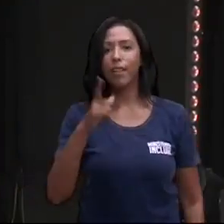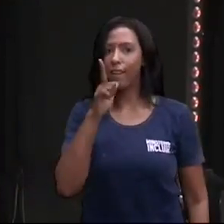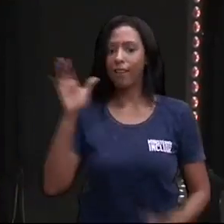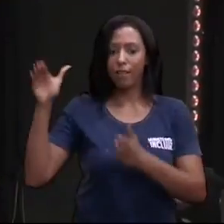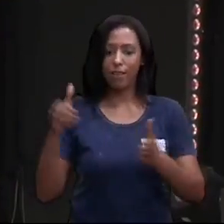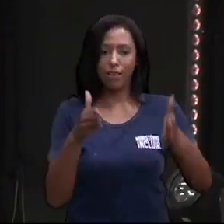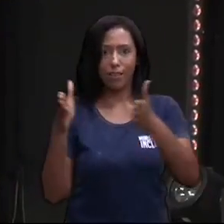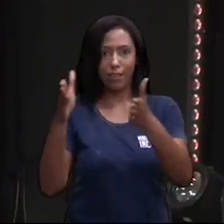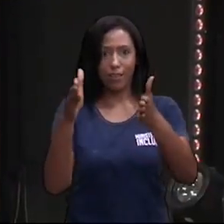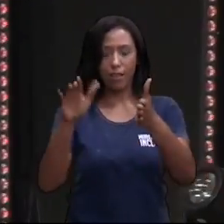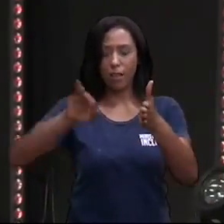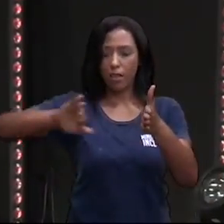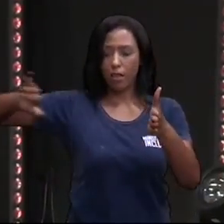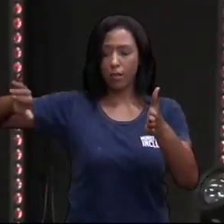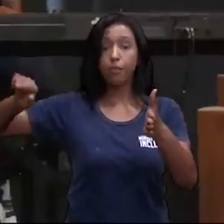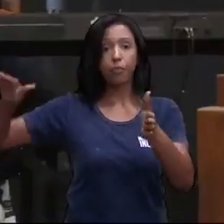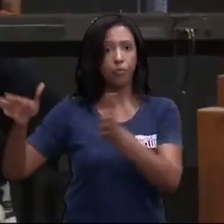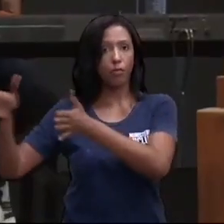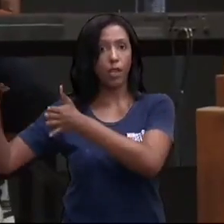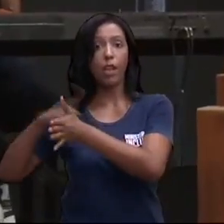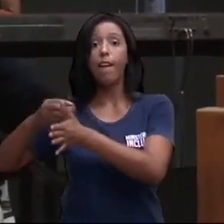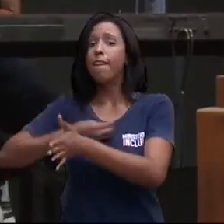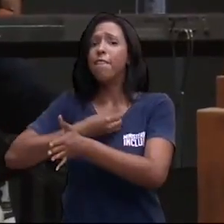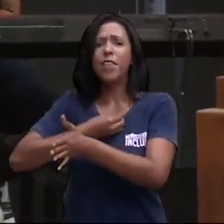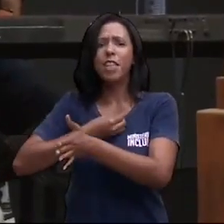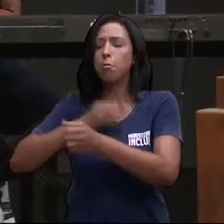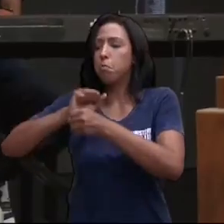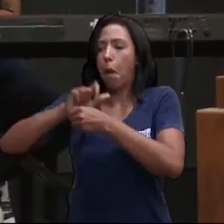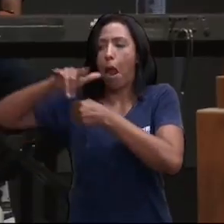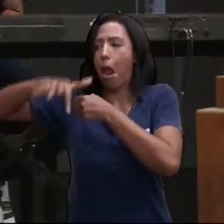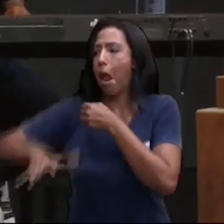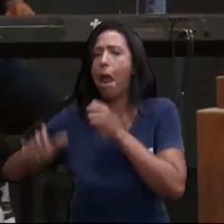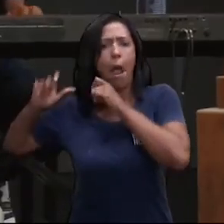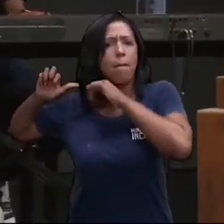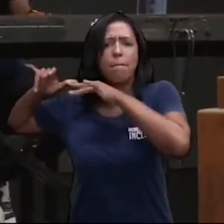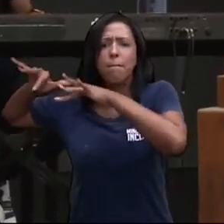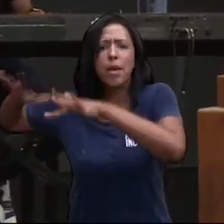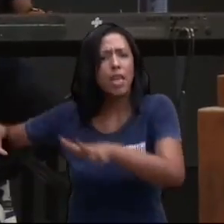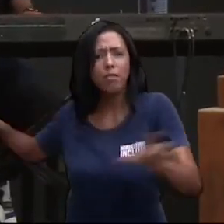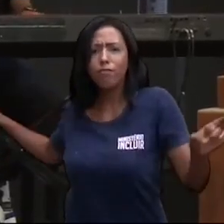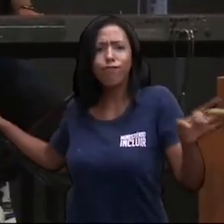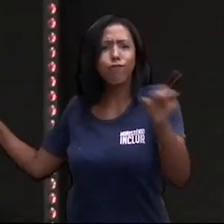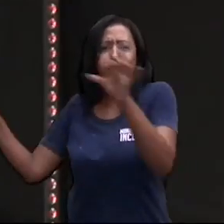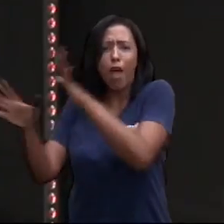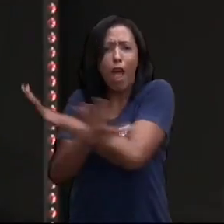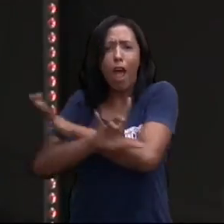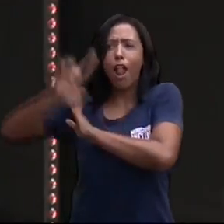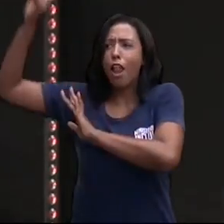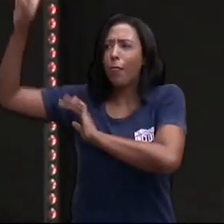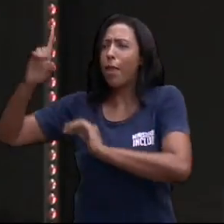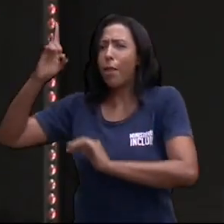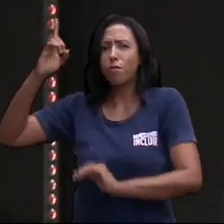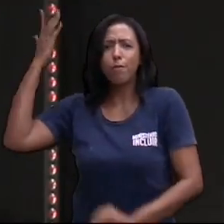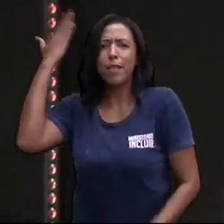uma vida abundante só coisa maravilhosa sua benção Plenitude grandeza de Deus